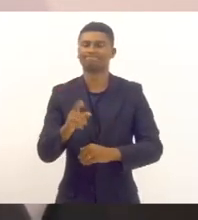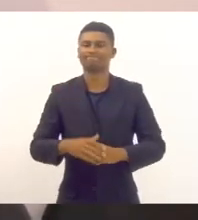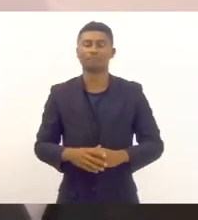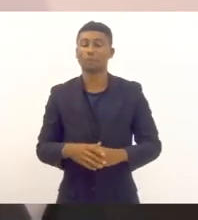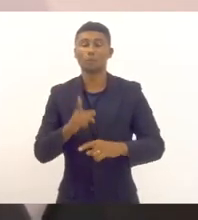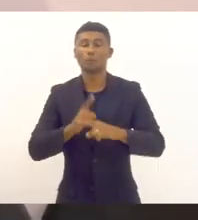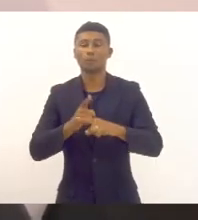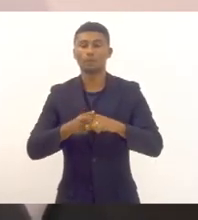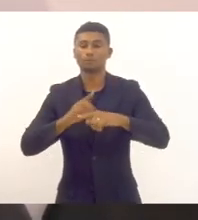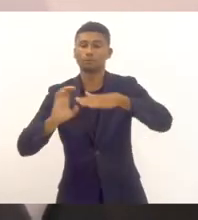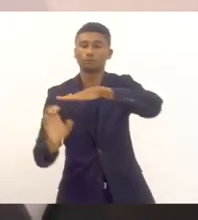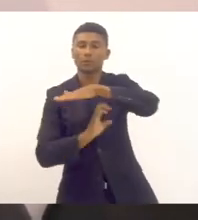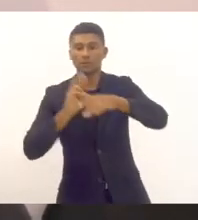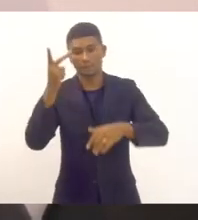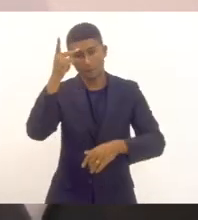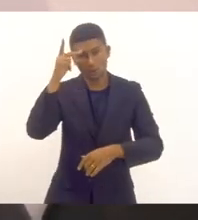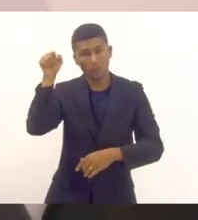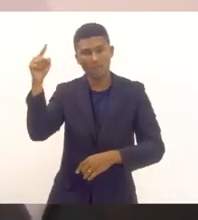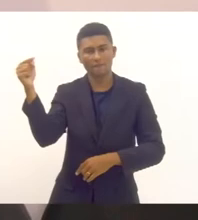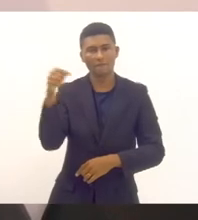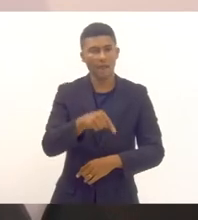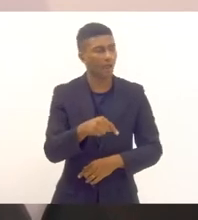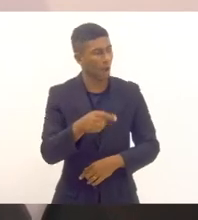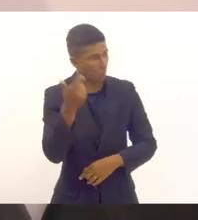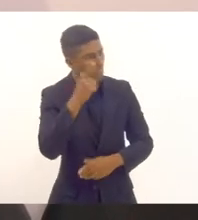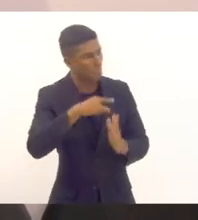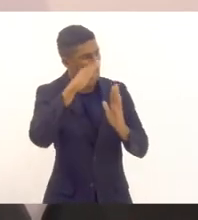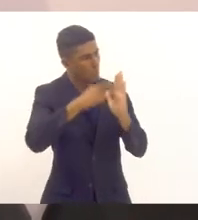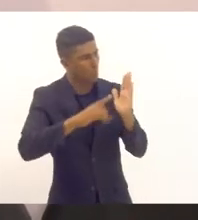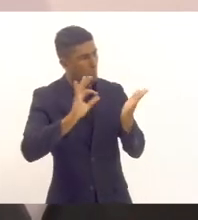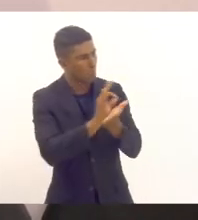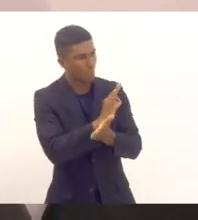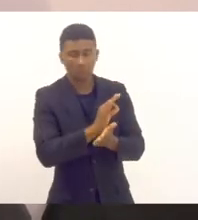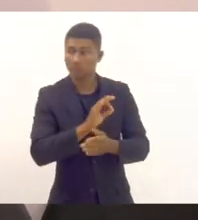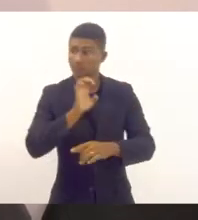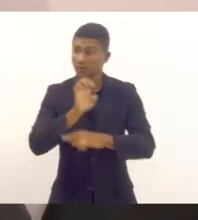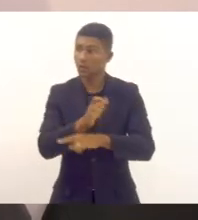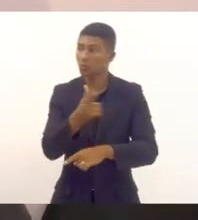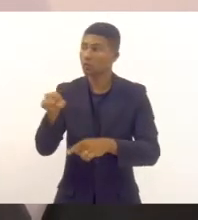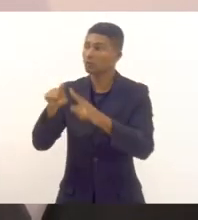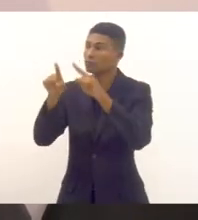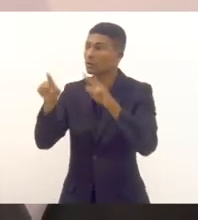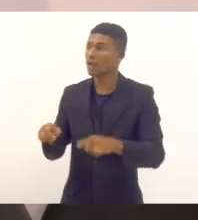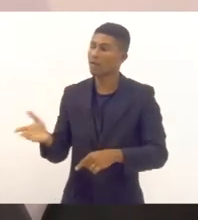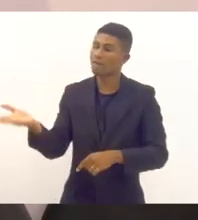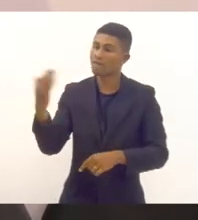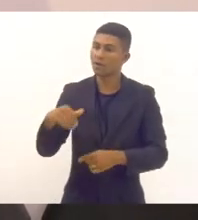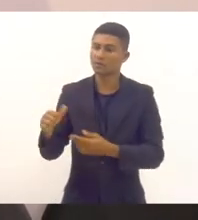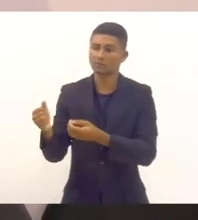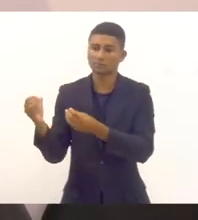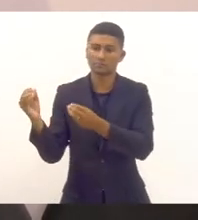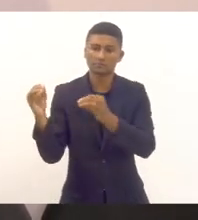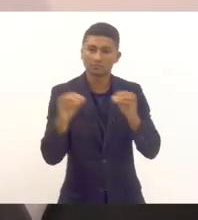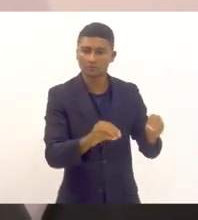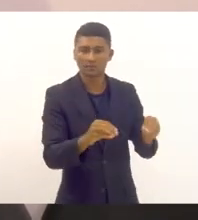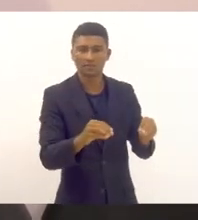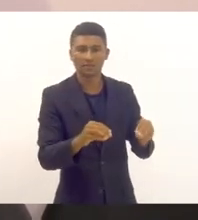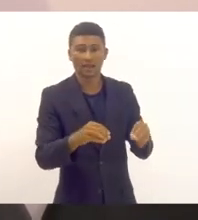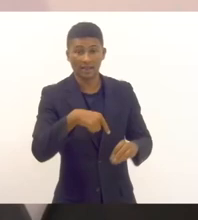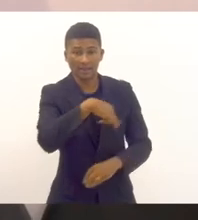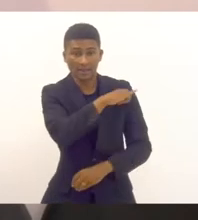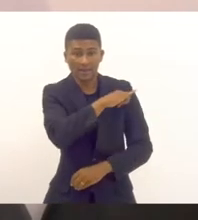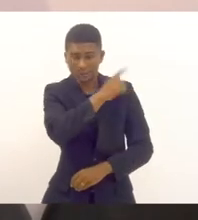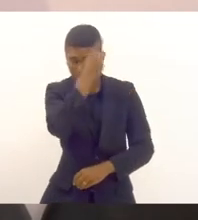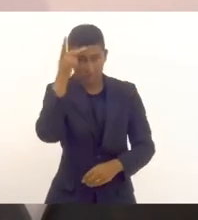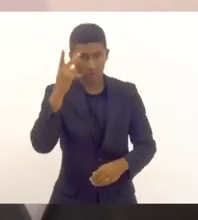Vem uma empresa de São Paulo, ganha o nosso negócio, aí ele vem com um funcionário dele do outro estado. O funcionário do Rio de Janeiro continua desempregado. É assim que funciona.